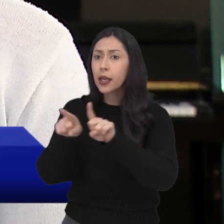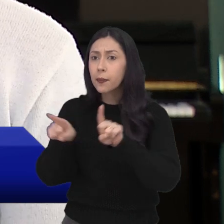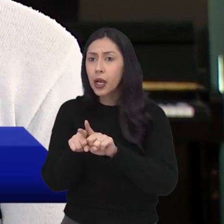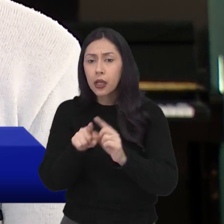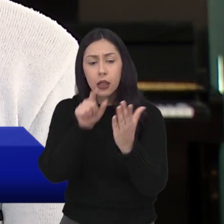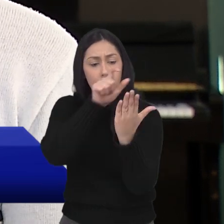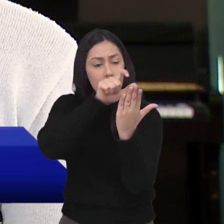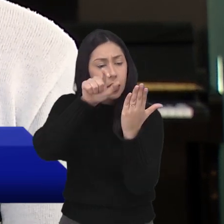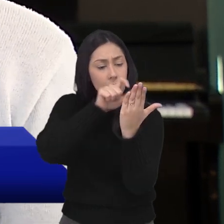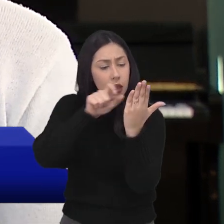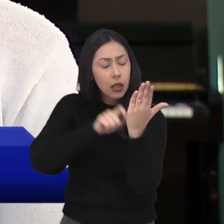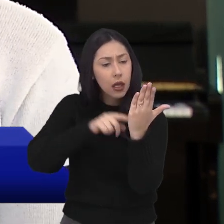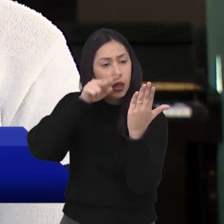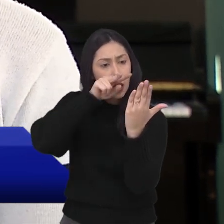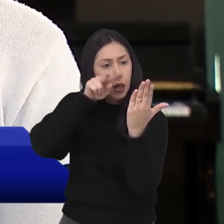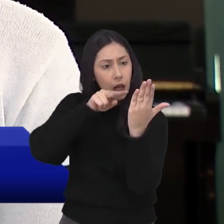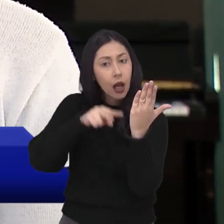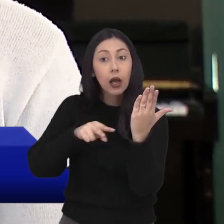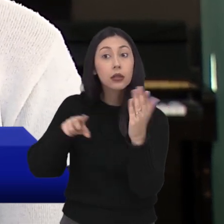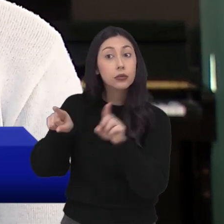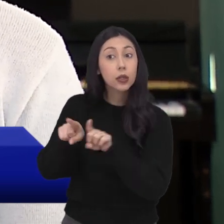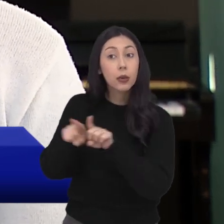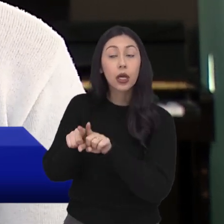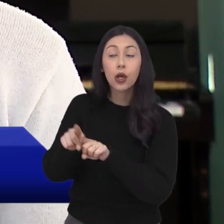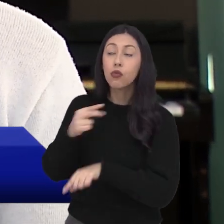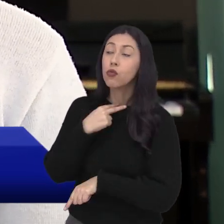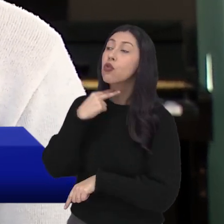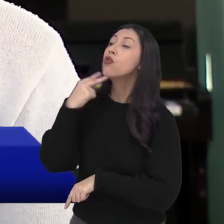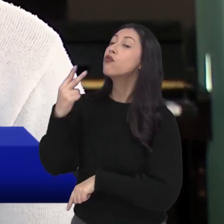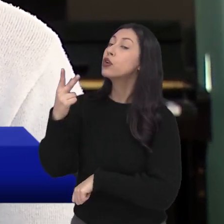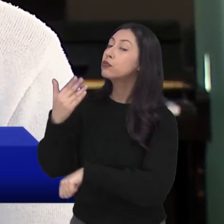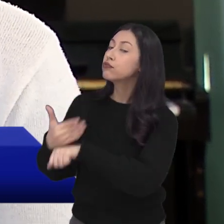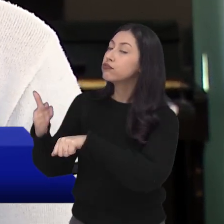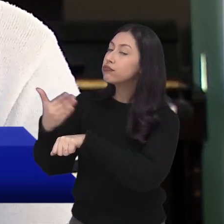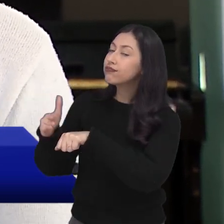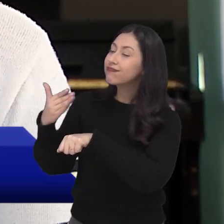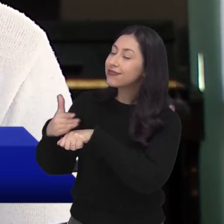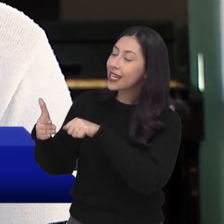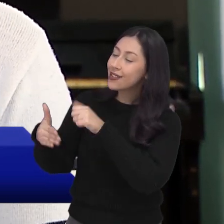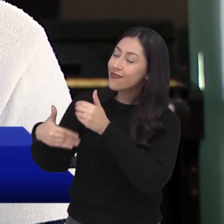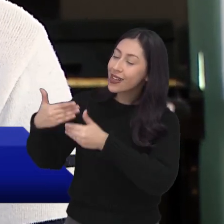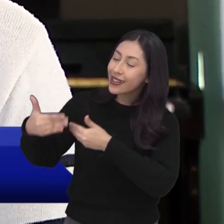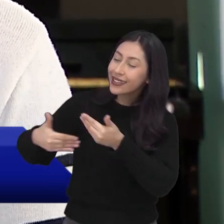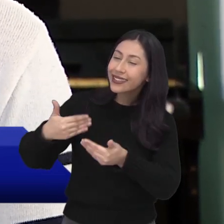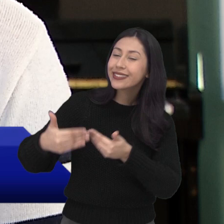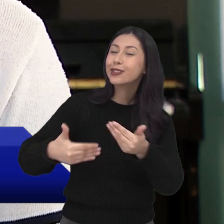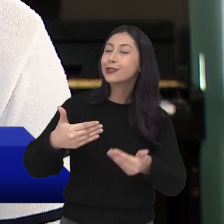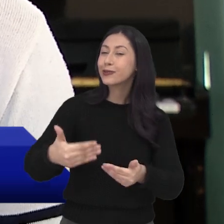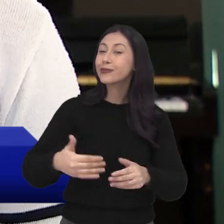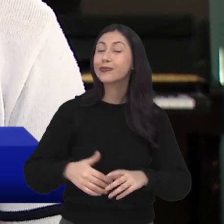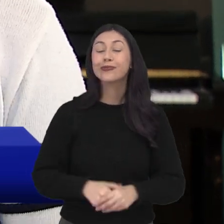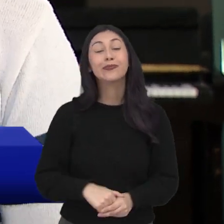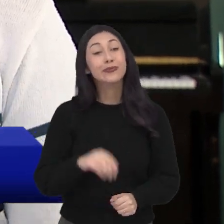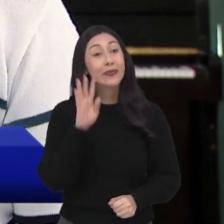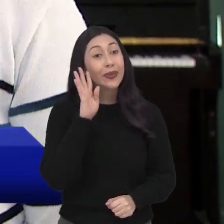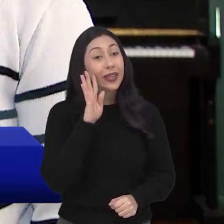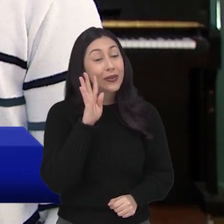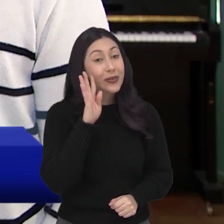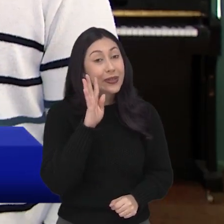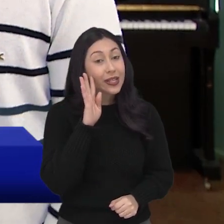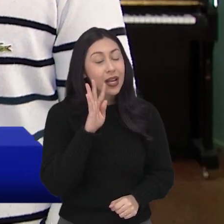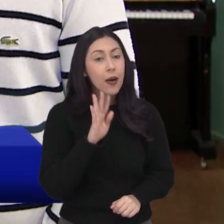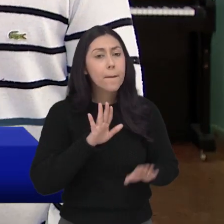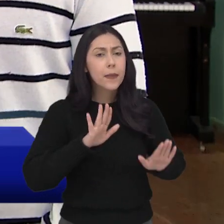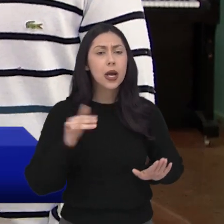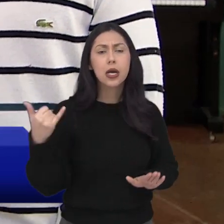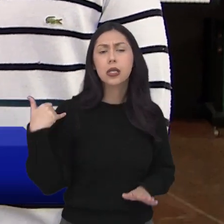musicais, trabalham um pouquinho da voz no coral também. Então, tem toda essa trajetória musical e cultural aqui no projeto. Que bacana. E